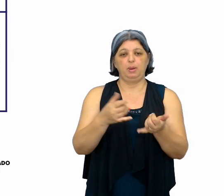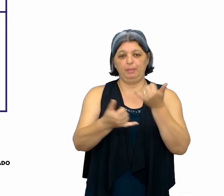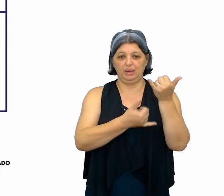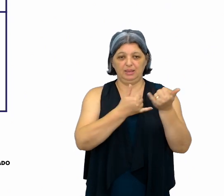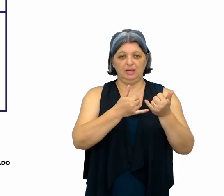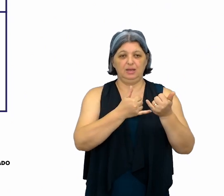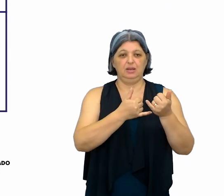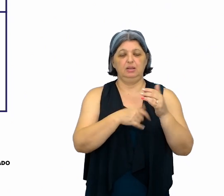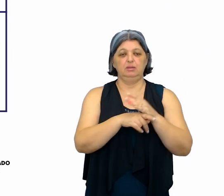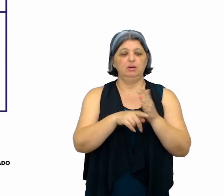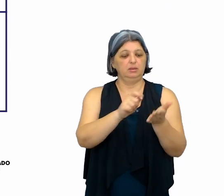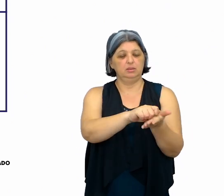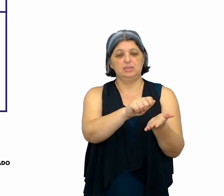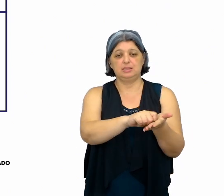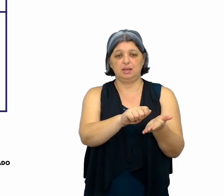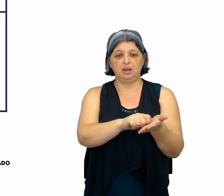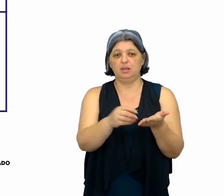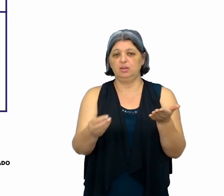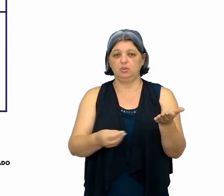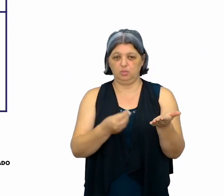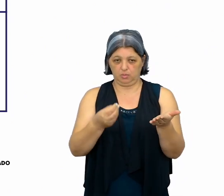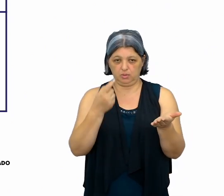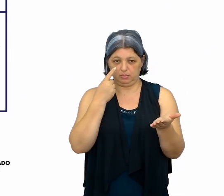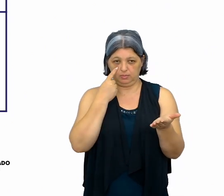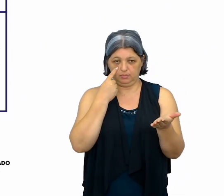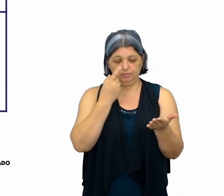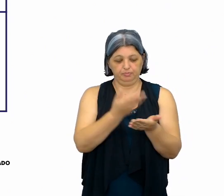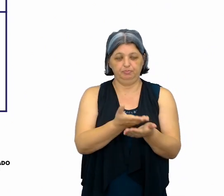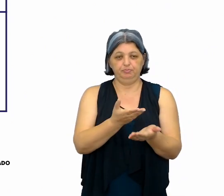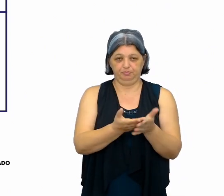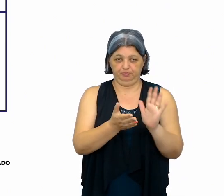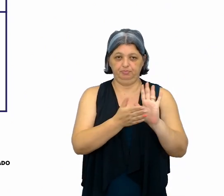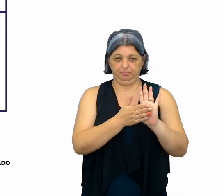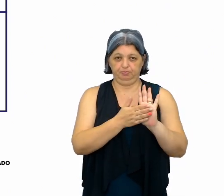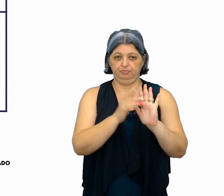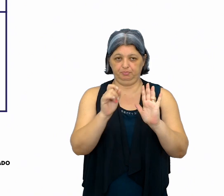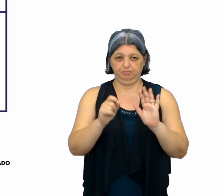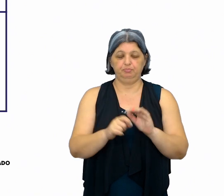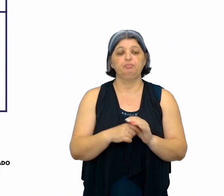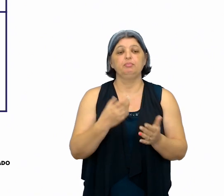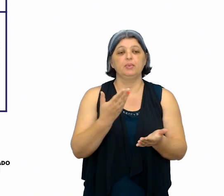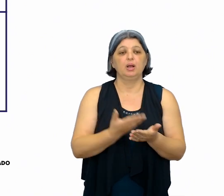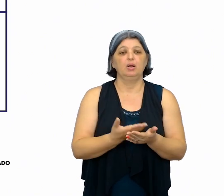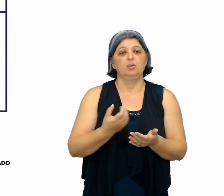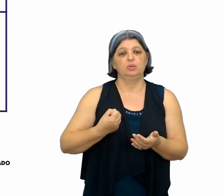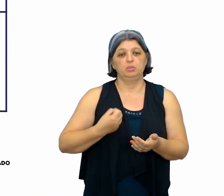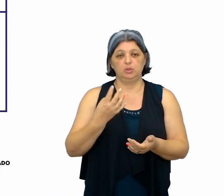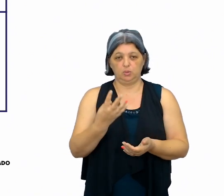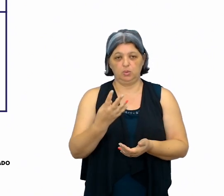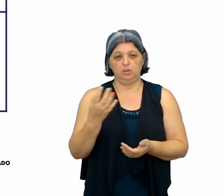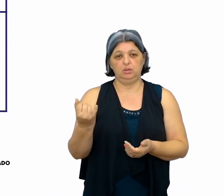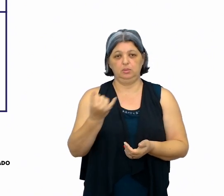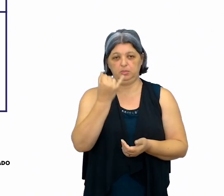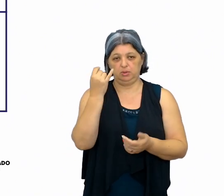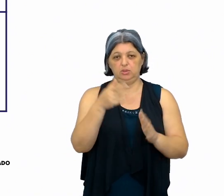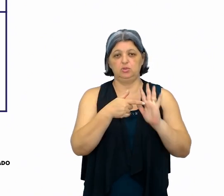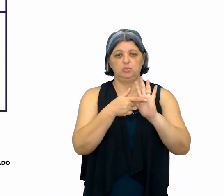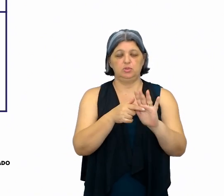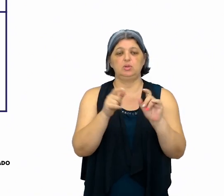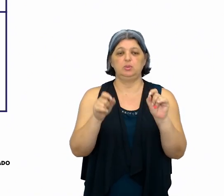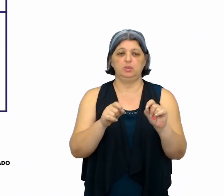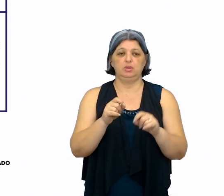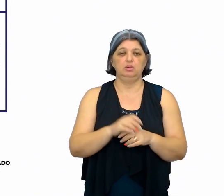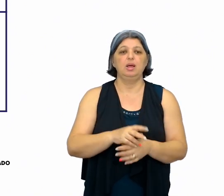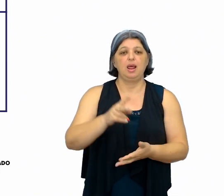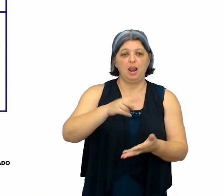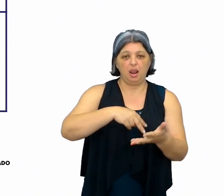como que se desenvolve essa proposta das aulas? Sobre a aula 4, é importante destacar primeiramente a